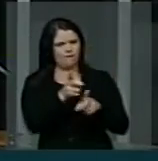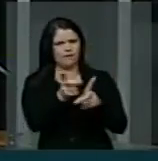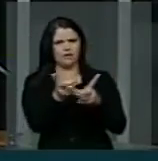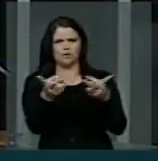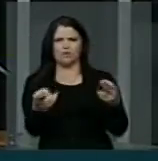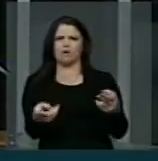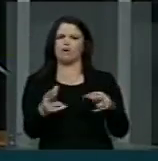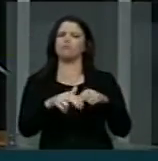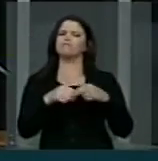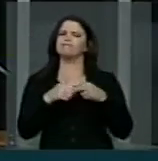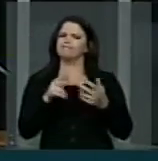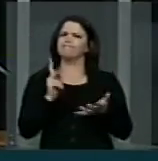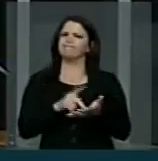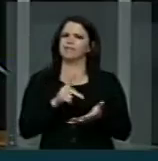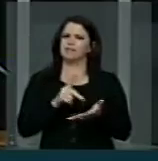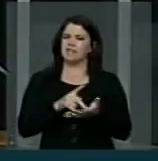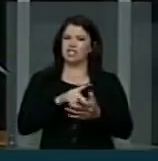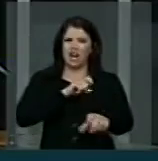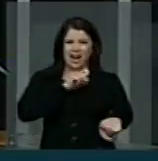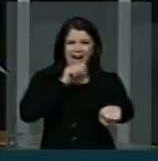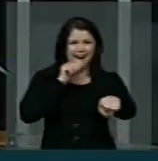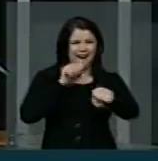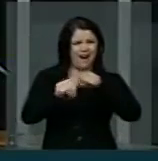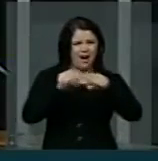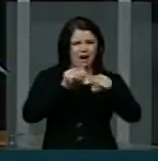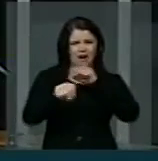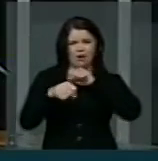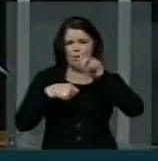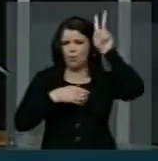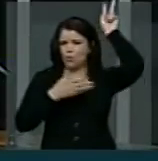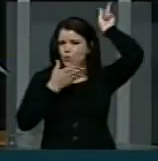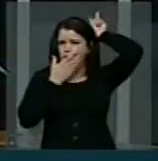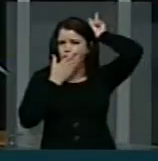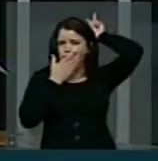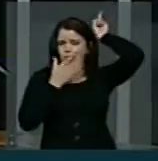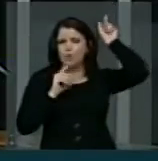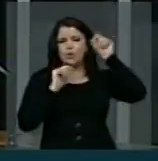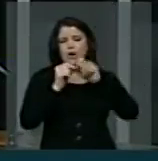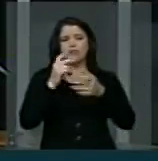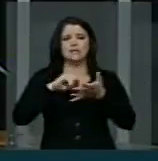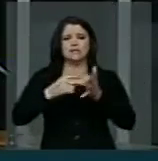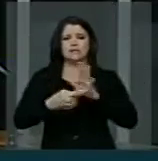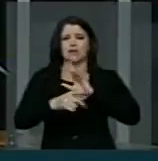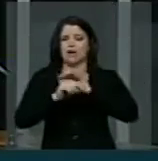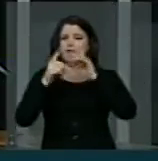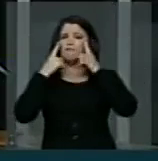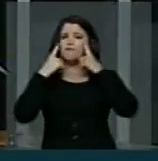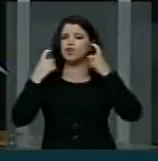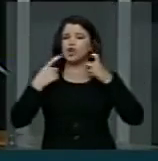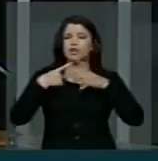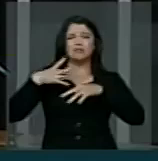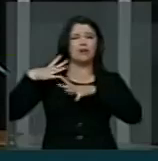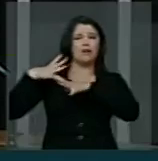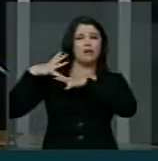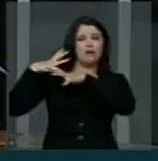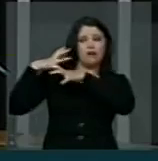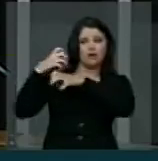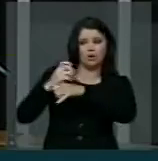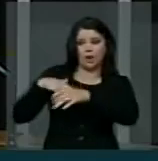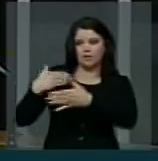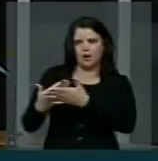Sem dúvida, o extermínio das populações originárias é o resultado da violência histórica contra